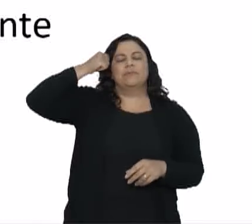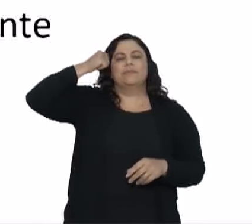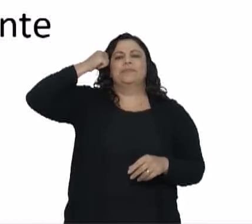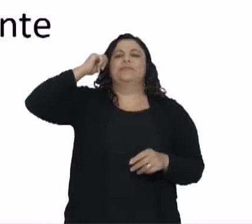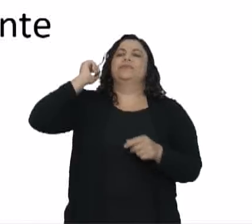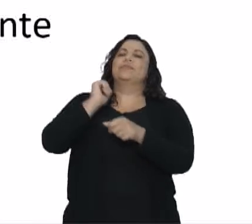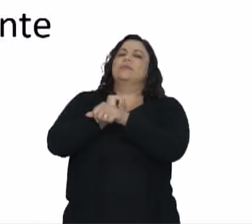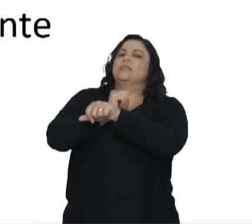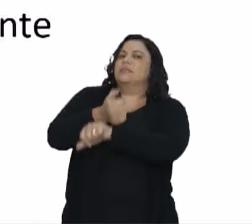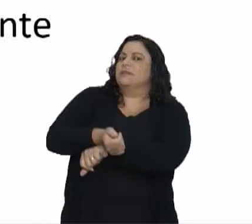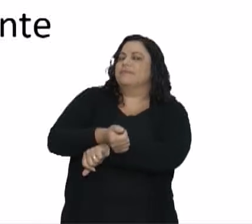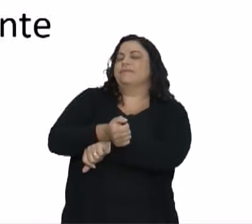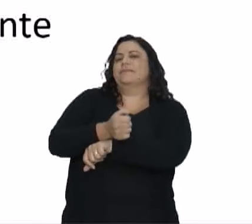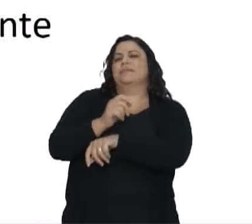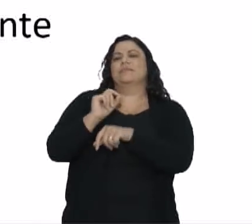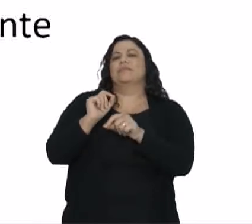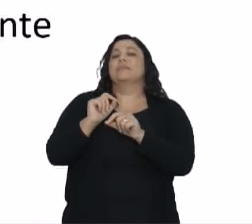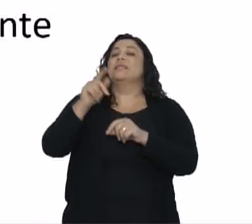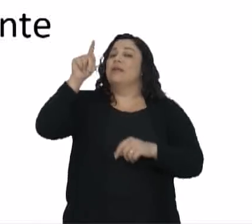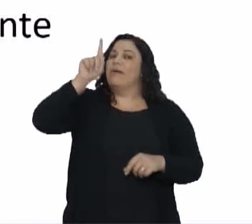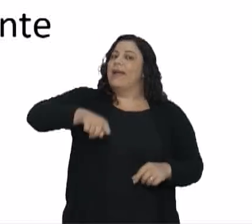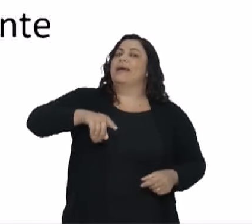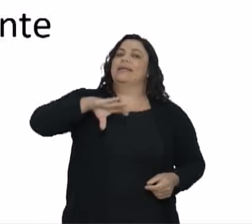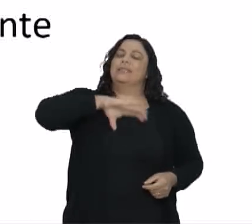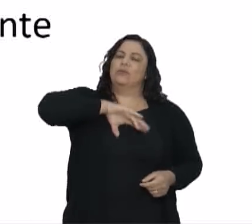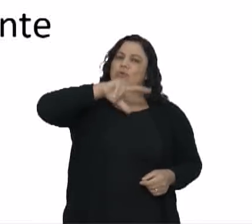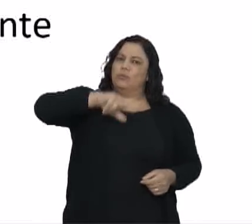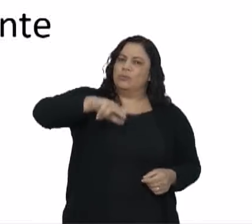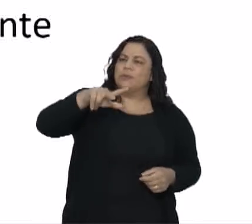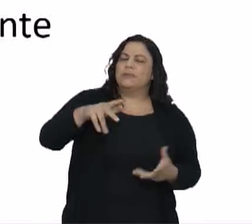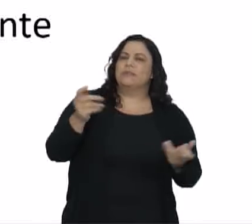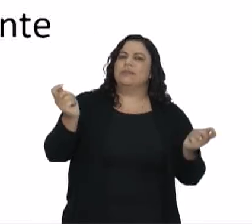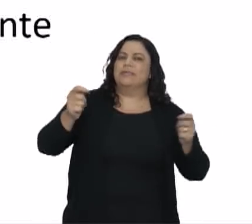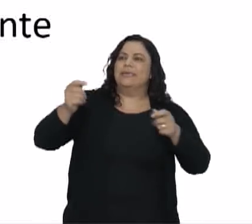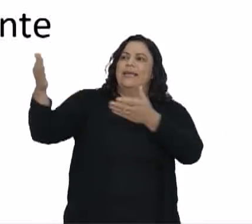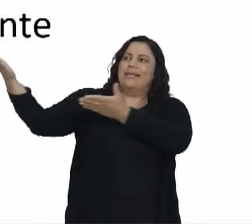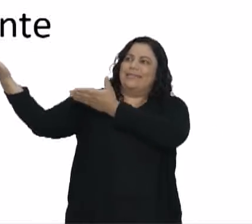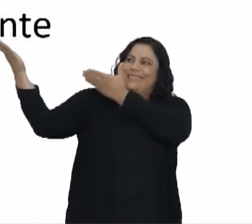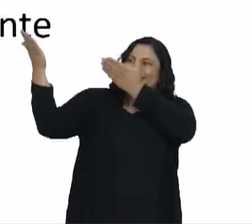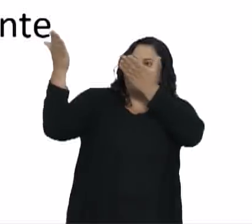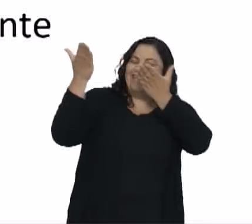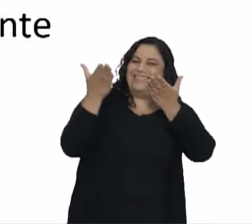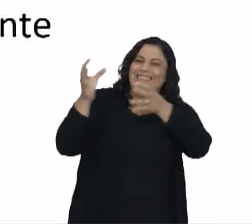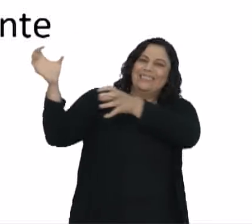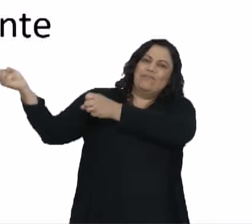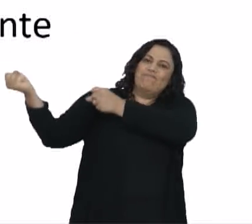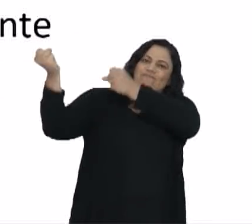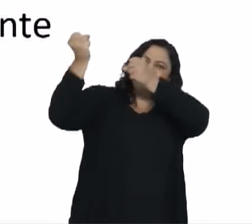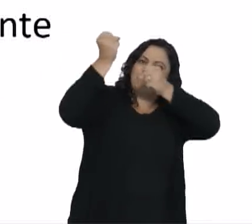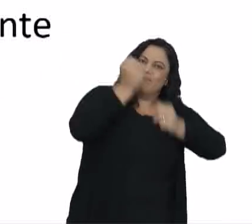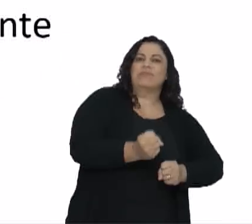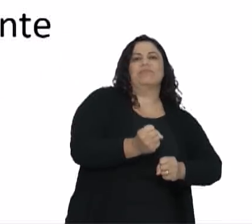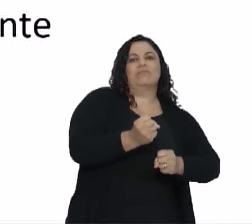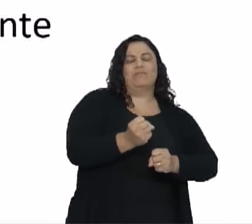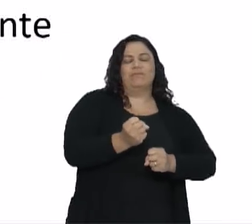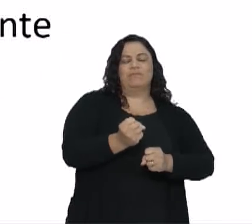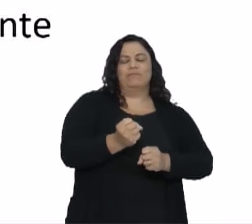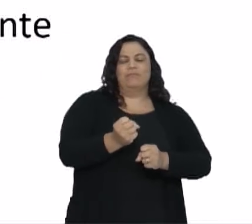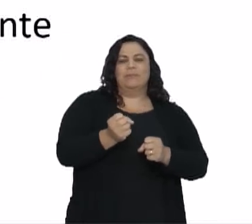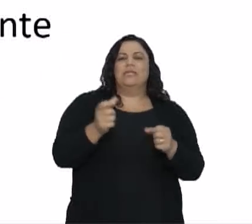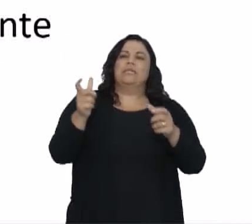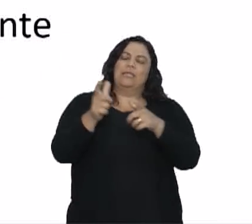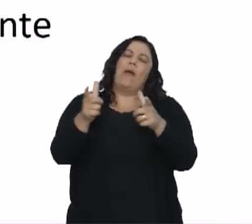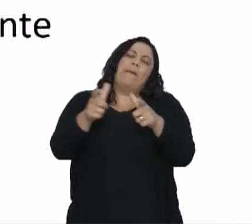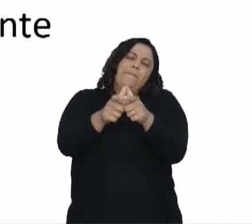colônias povos para trabalharem como escravos? Boa parte de regiões como onde é o país Angola, hoje